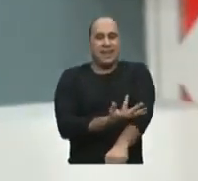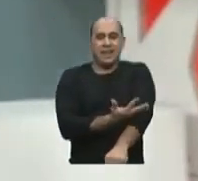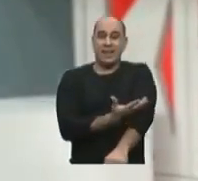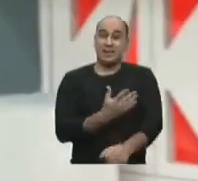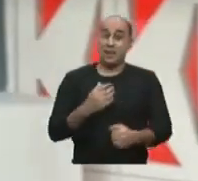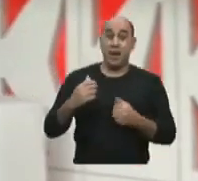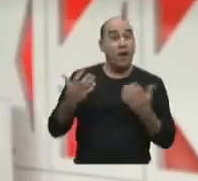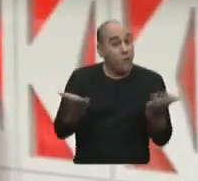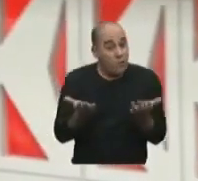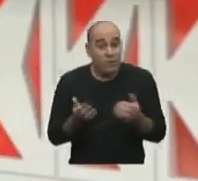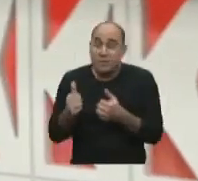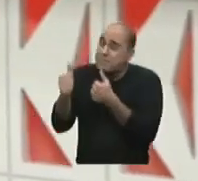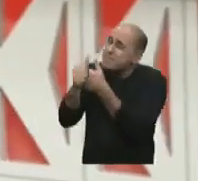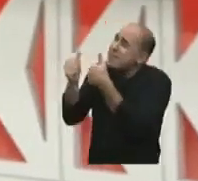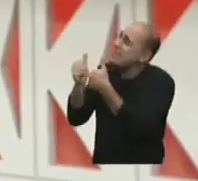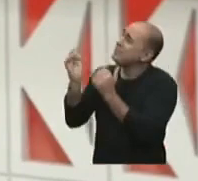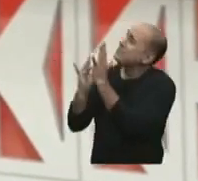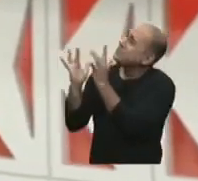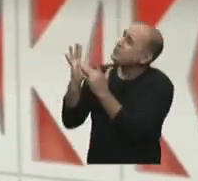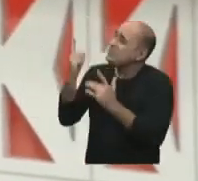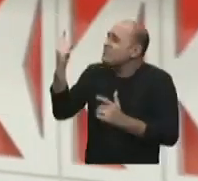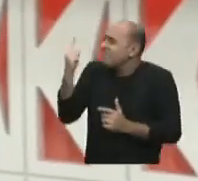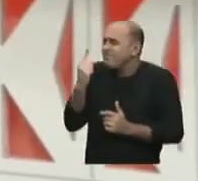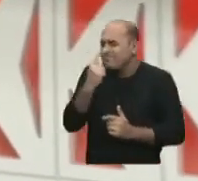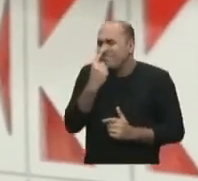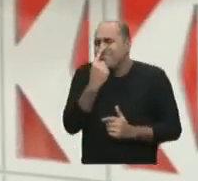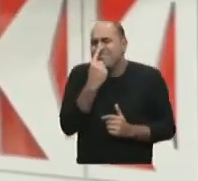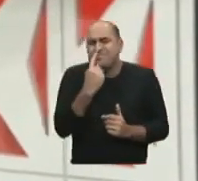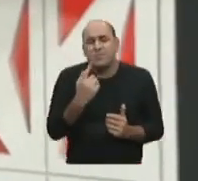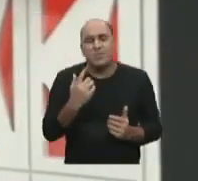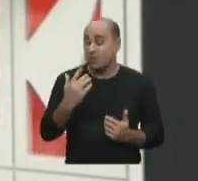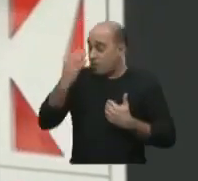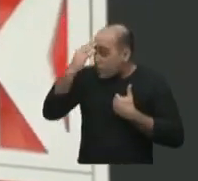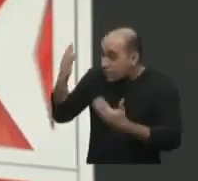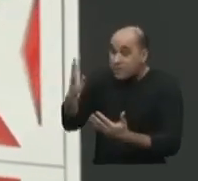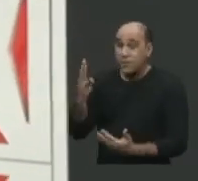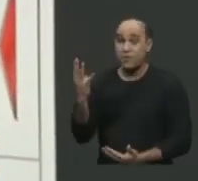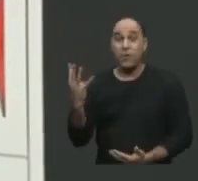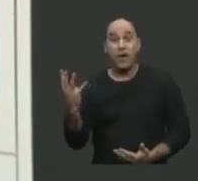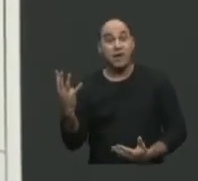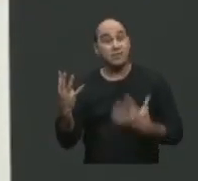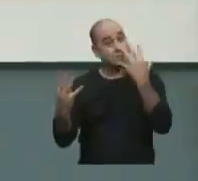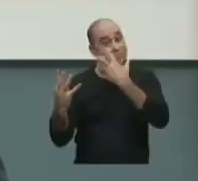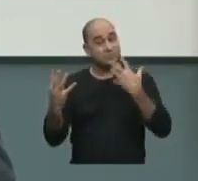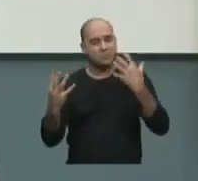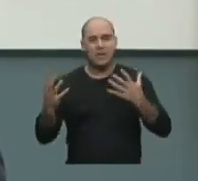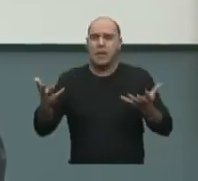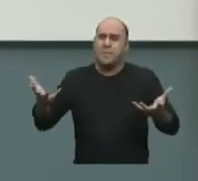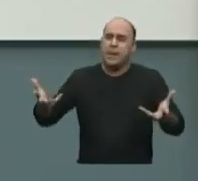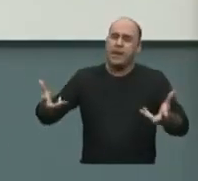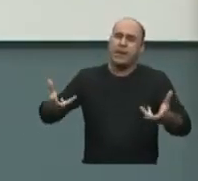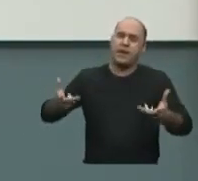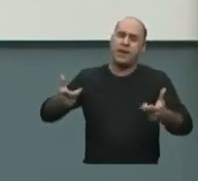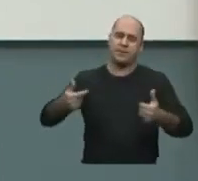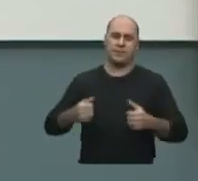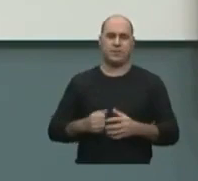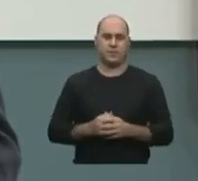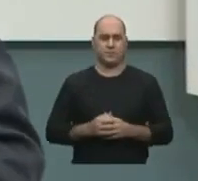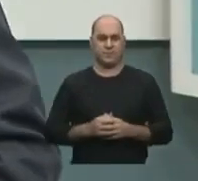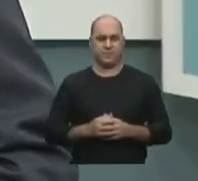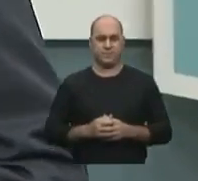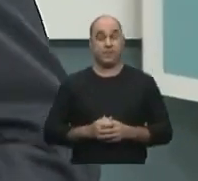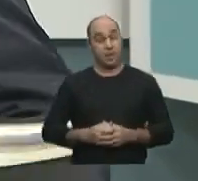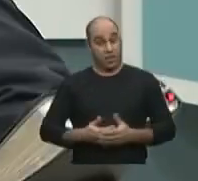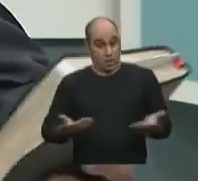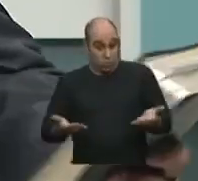de Jesus. Muito obrigado, Quarteto Arautos do Rei, por essa mensagem tão maravilhosa. E agora que nós já estamos